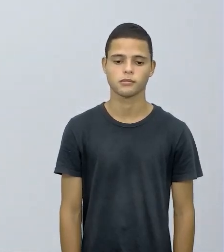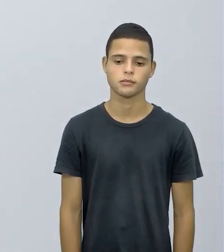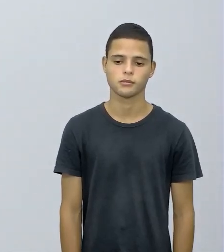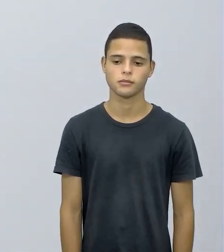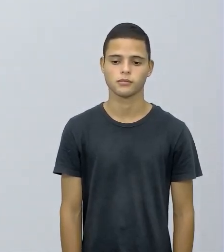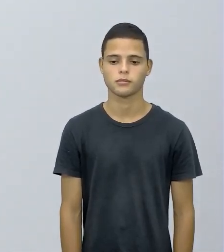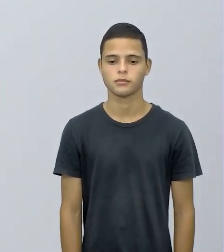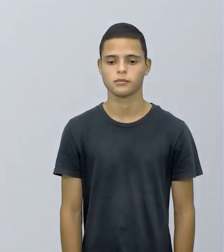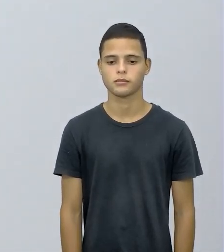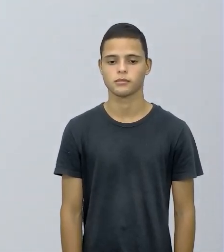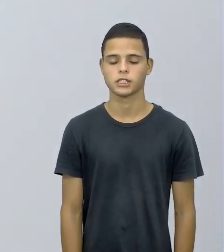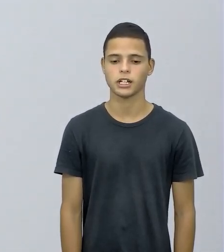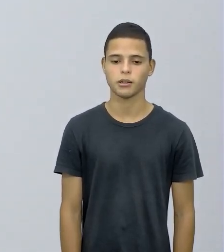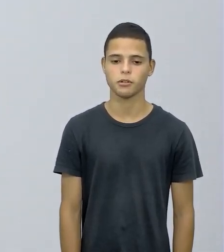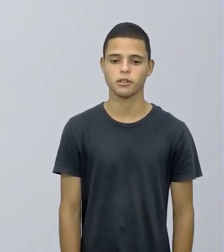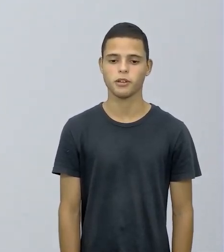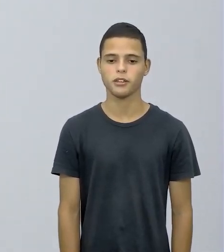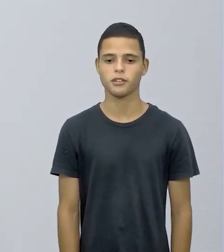Já.